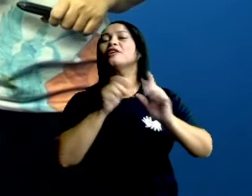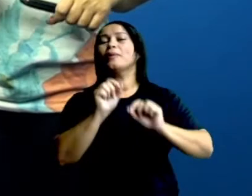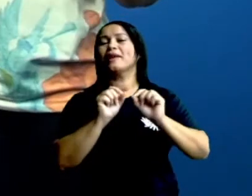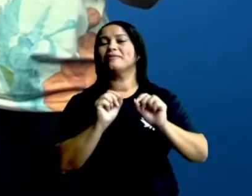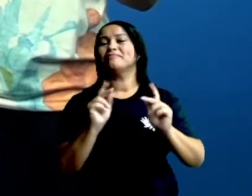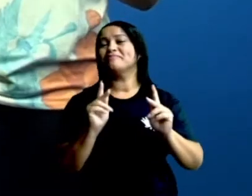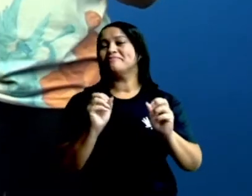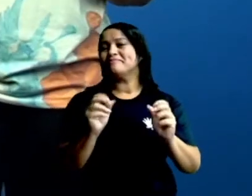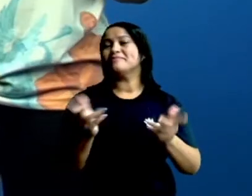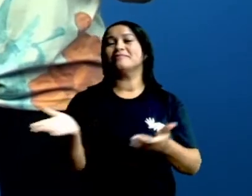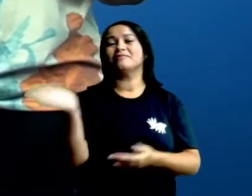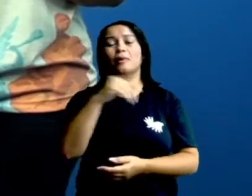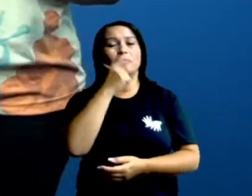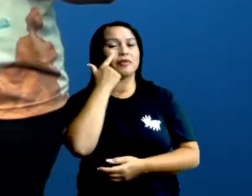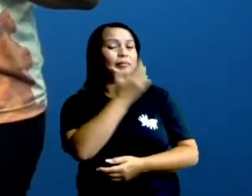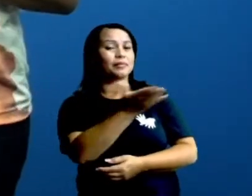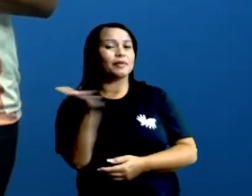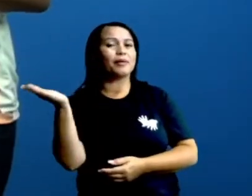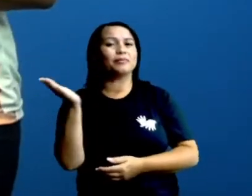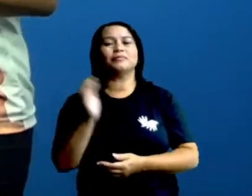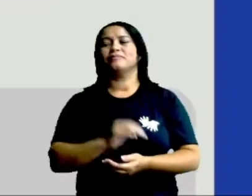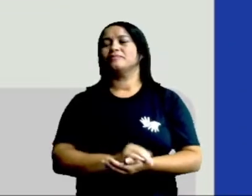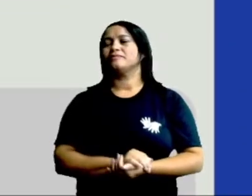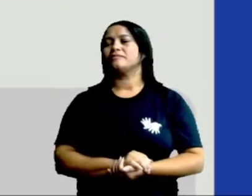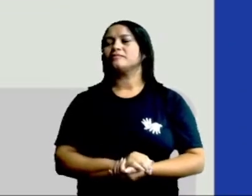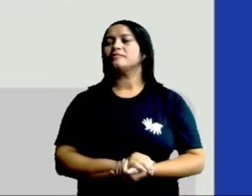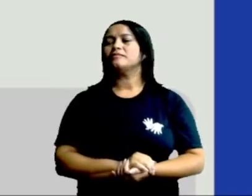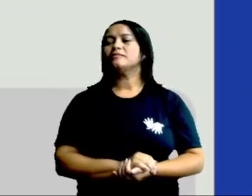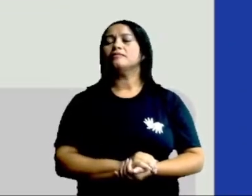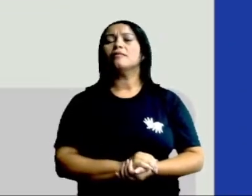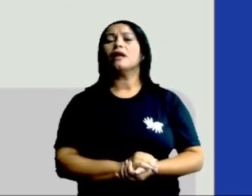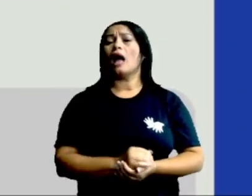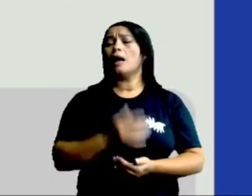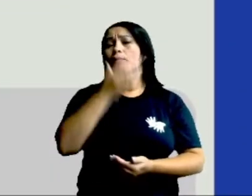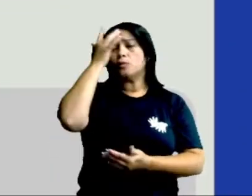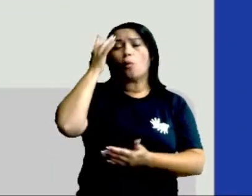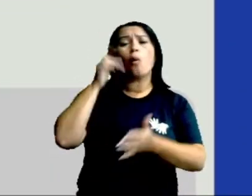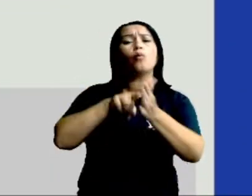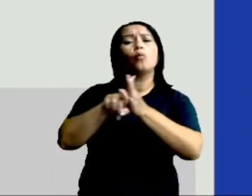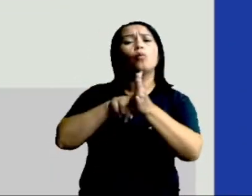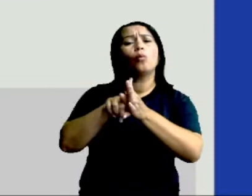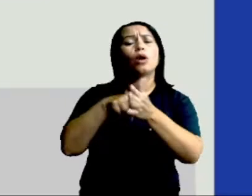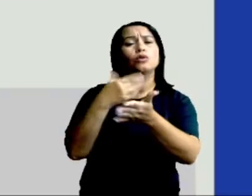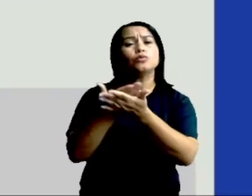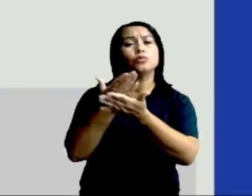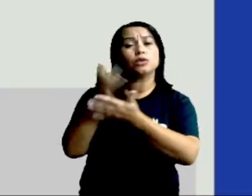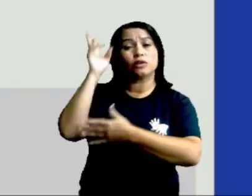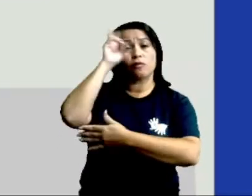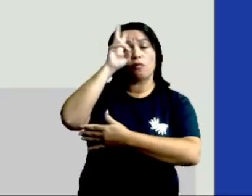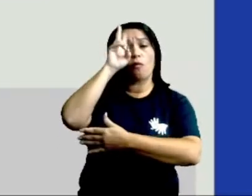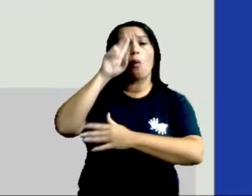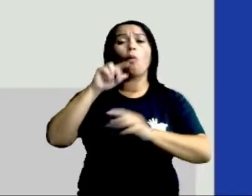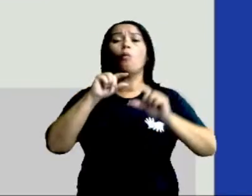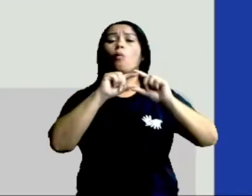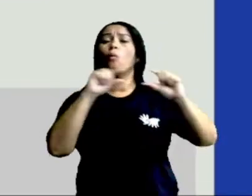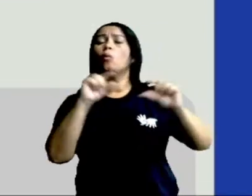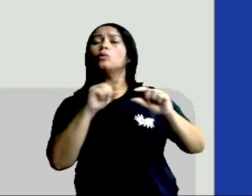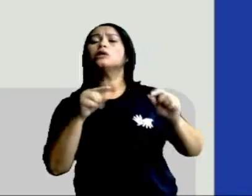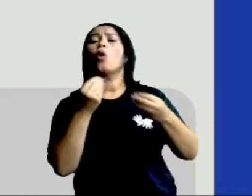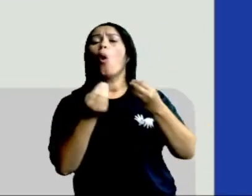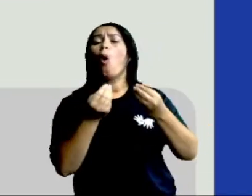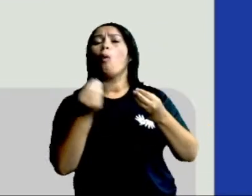ok? As fontes históricas, vamos ler comigo aqui. O historiador usa fontes históricas que